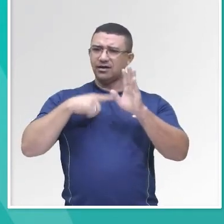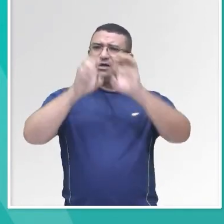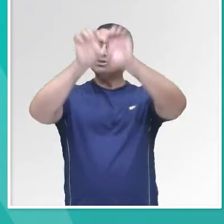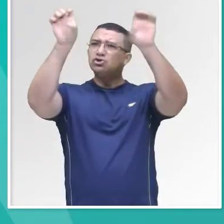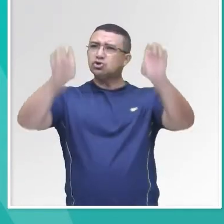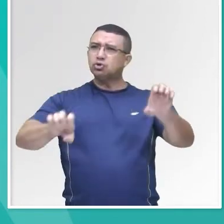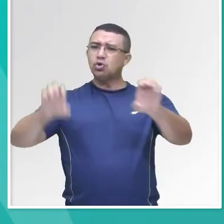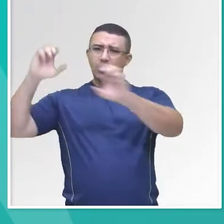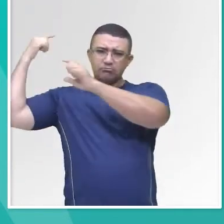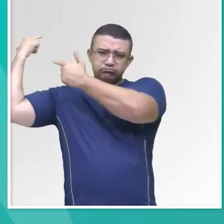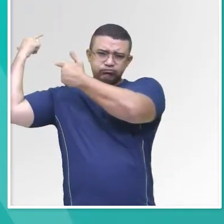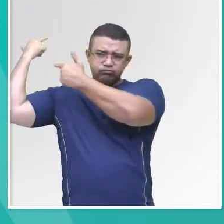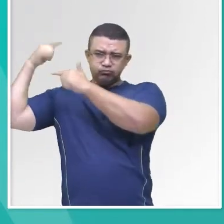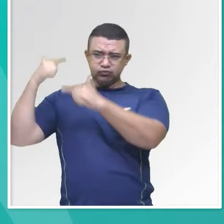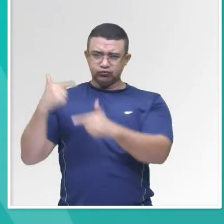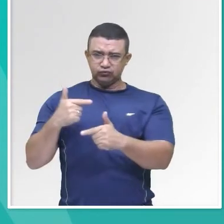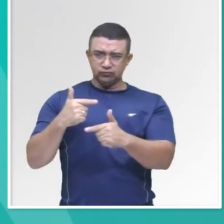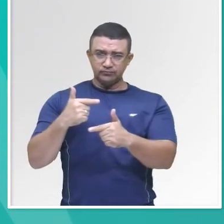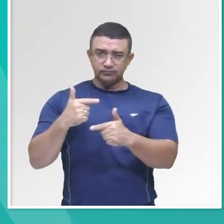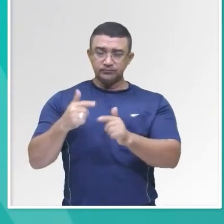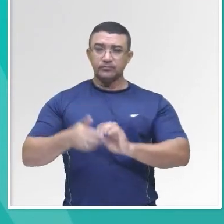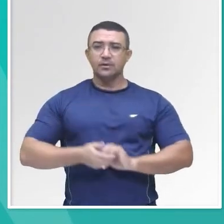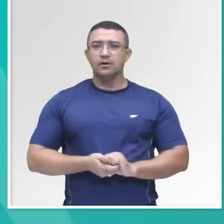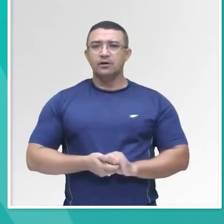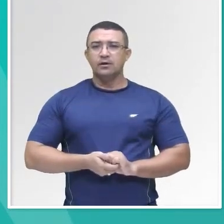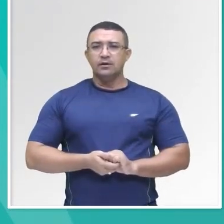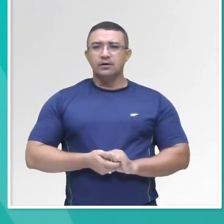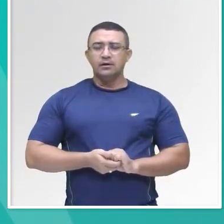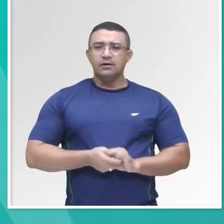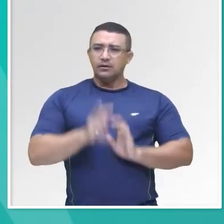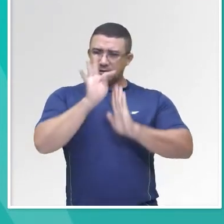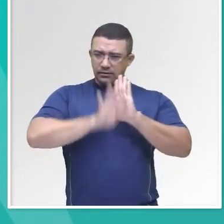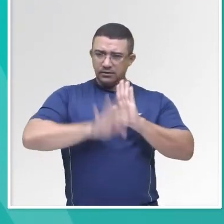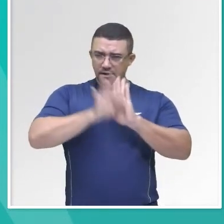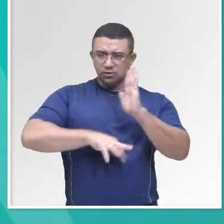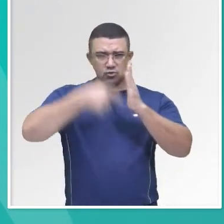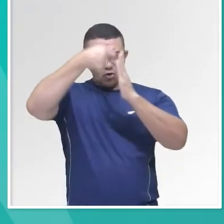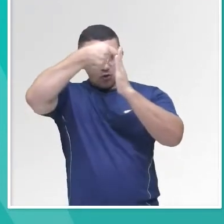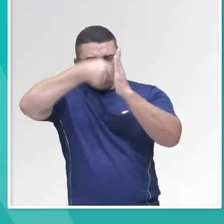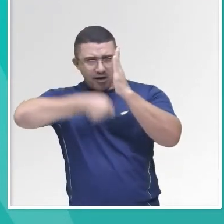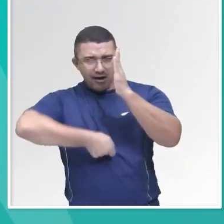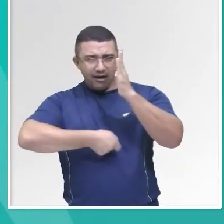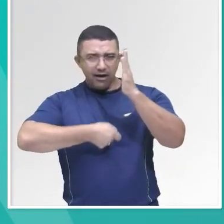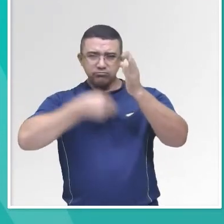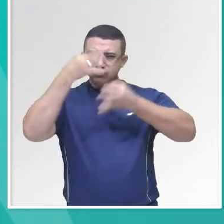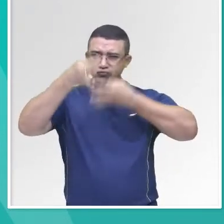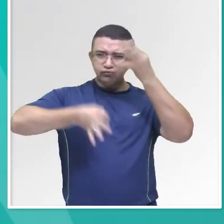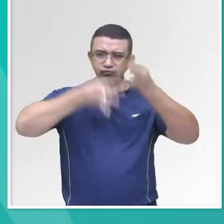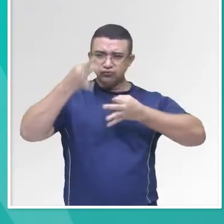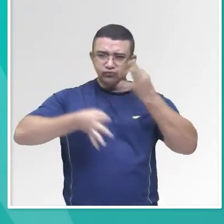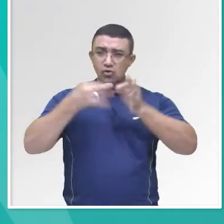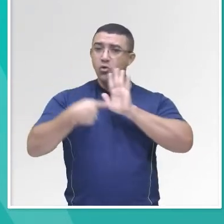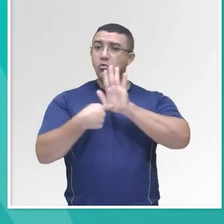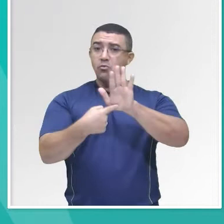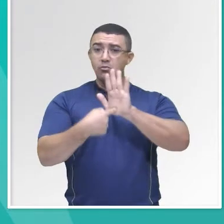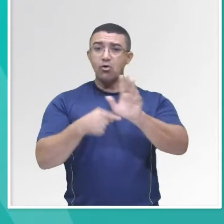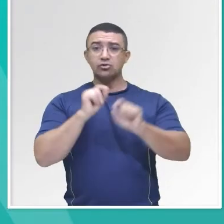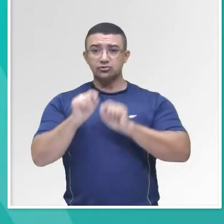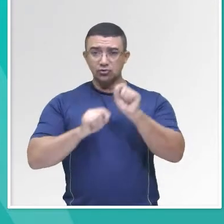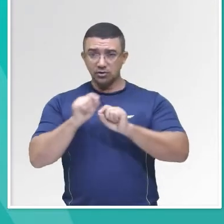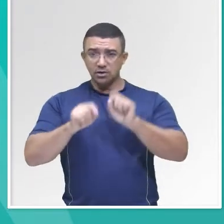essenciais. Então é isso, o texto argumentativo, o texto dissertativo, tá? Ele vai trazer aí